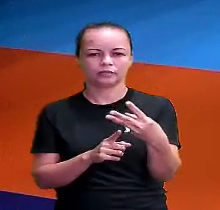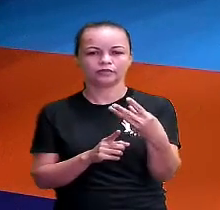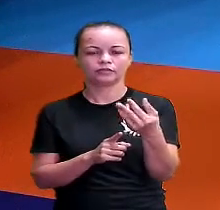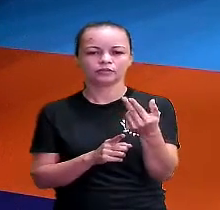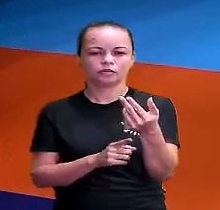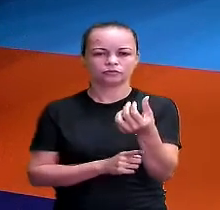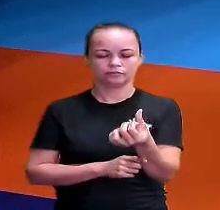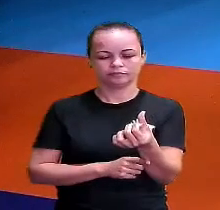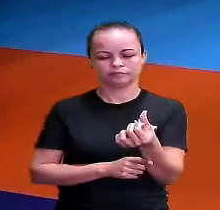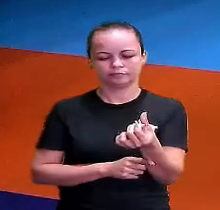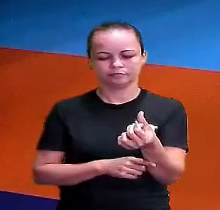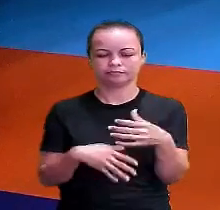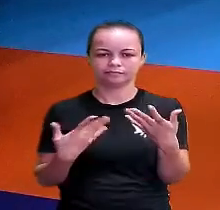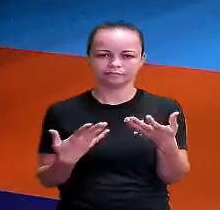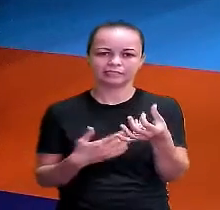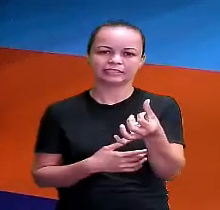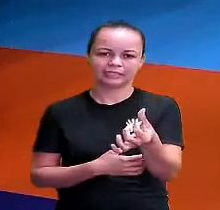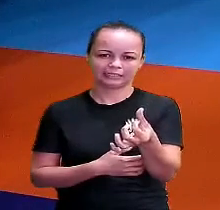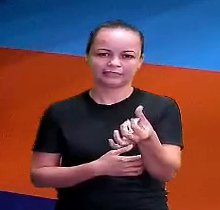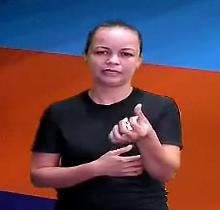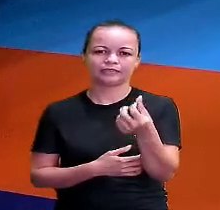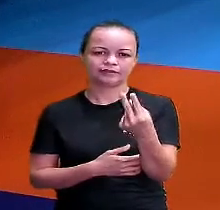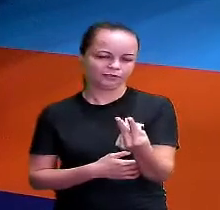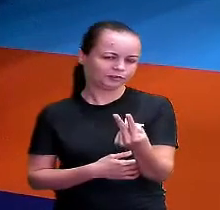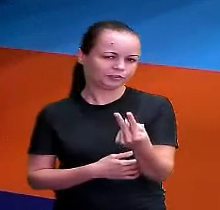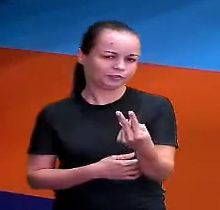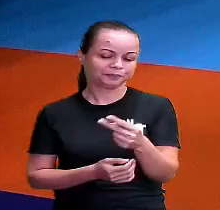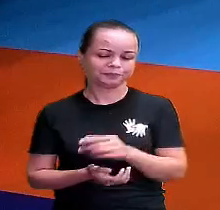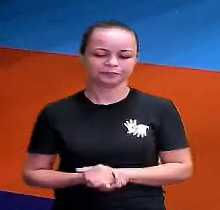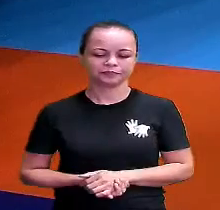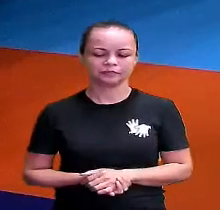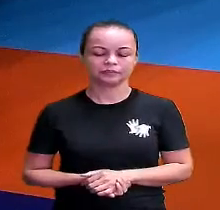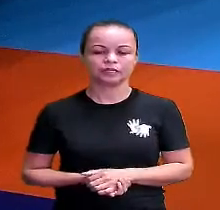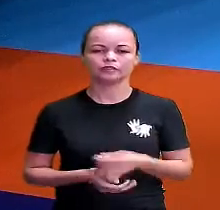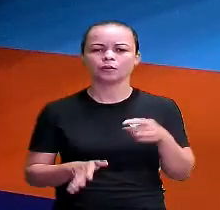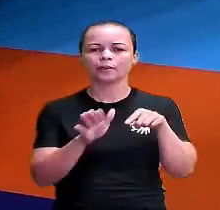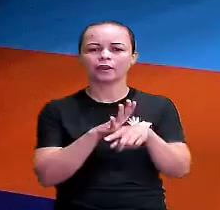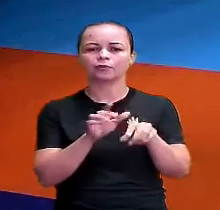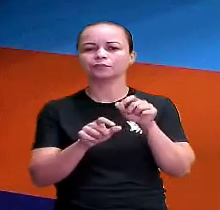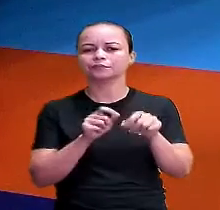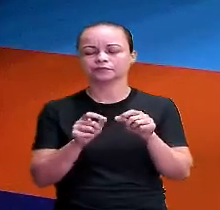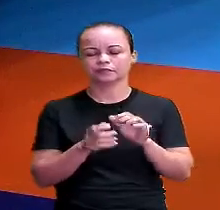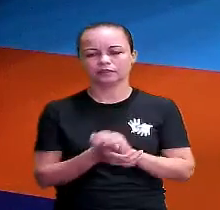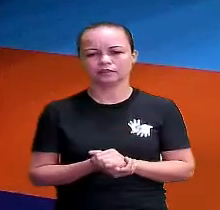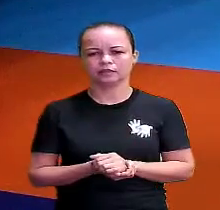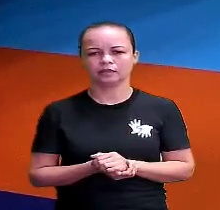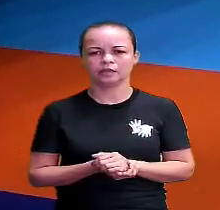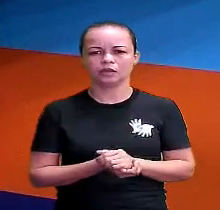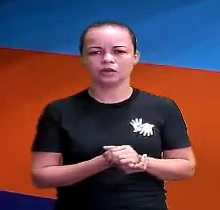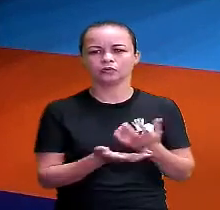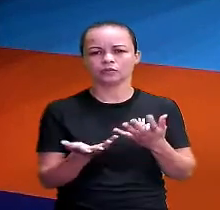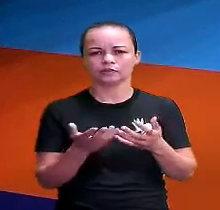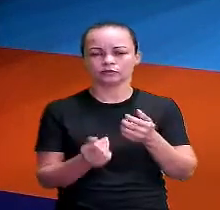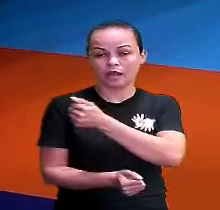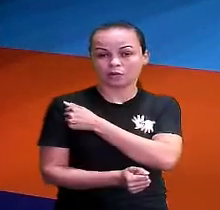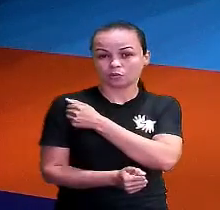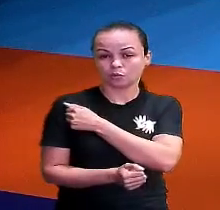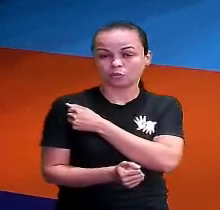ficar 6. Deu 62. Então, a pergunta é, quantos alunos participaram ao